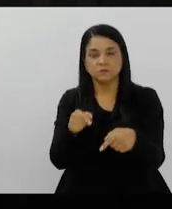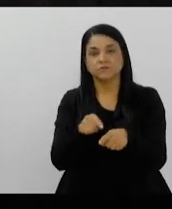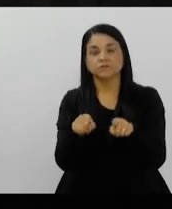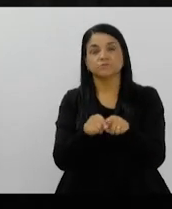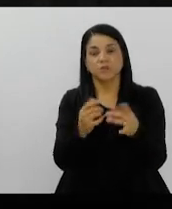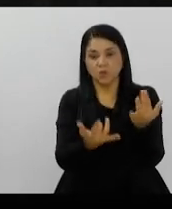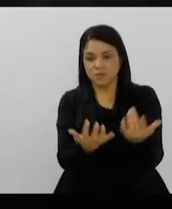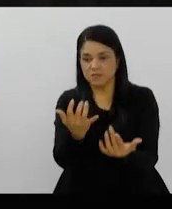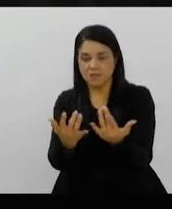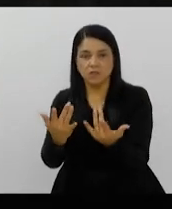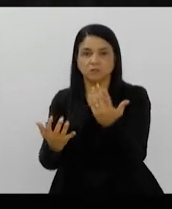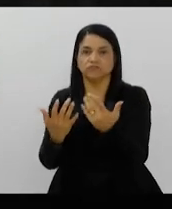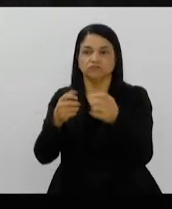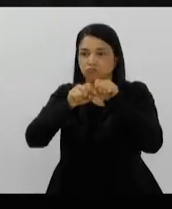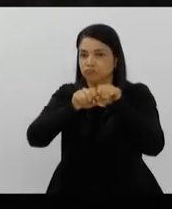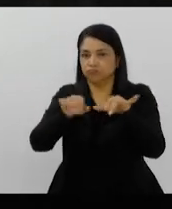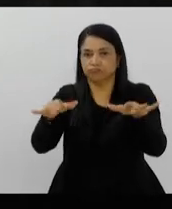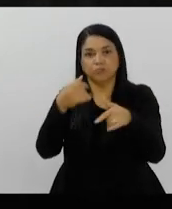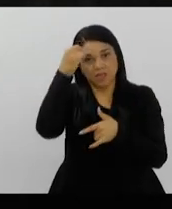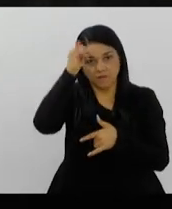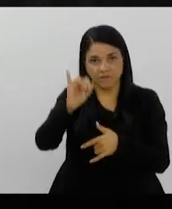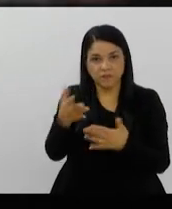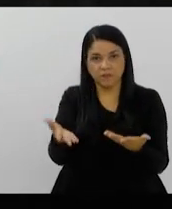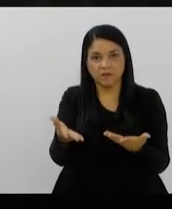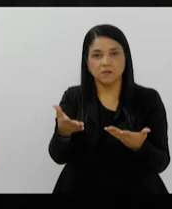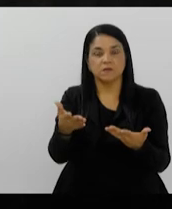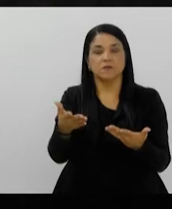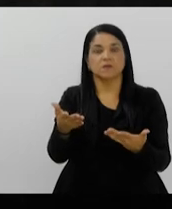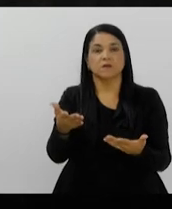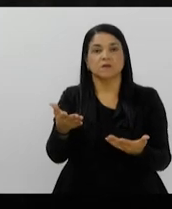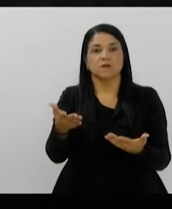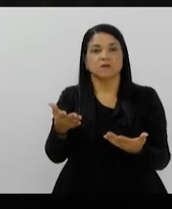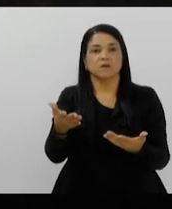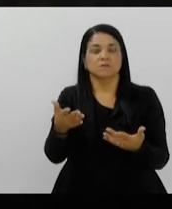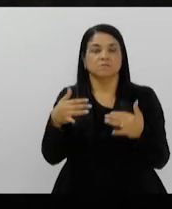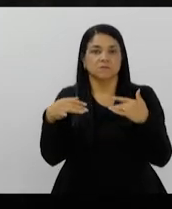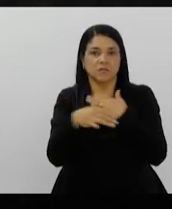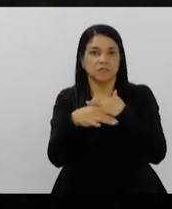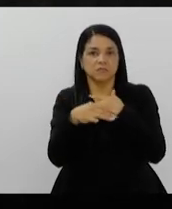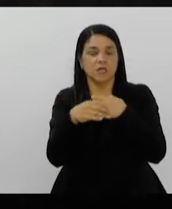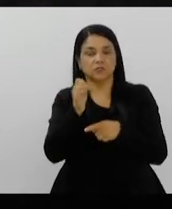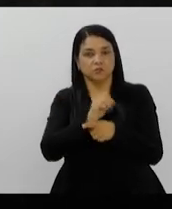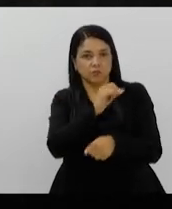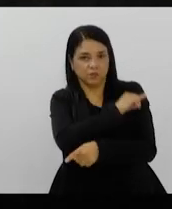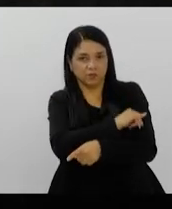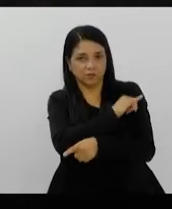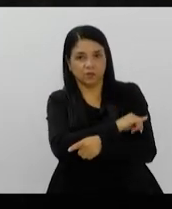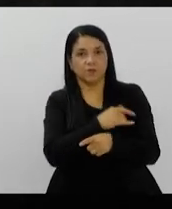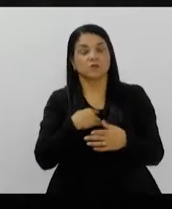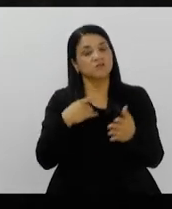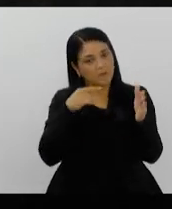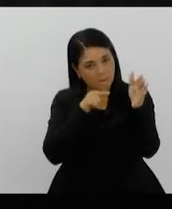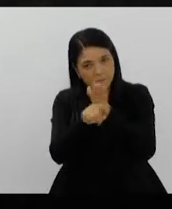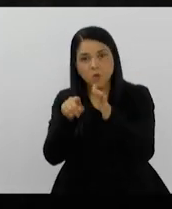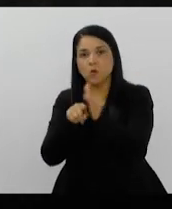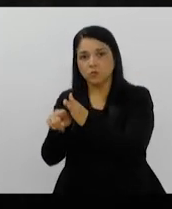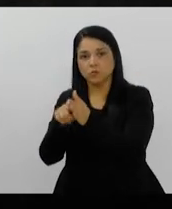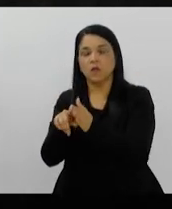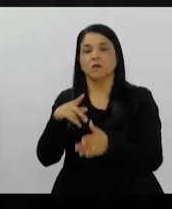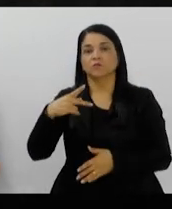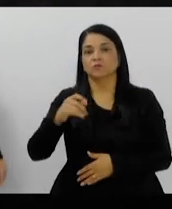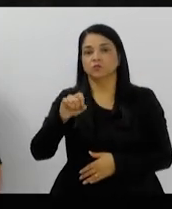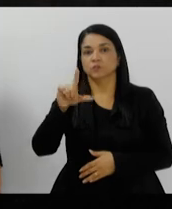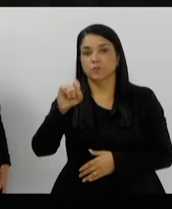incêndio não passe deixando tudo para trás pelas nossas cidades do Estado do Rio de Janeiro. Então, nós vamos fazer esse questionamento dos planos